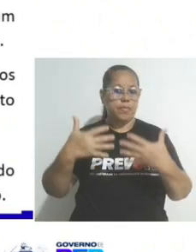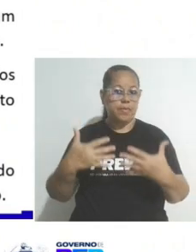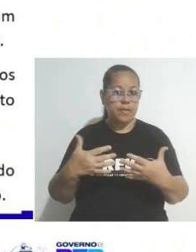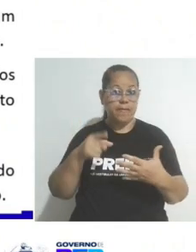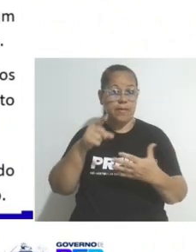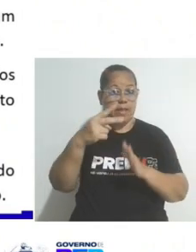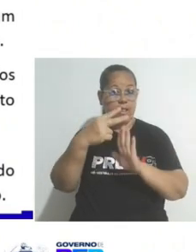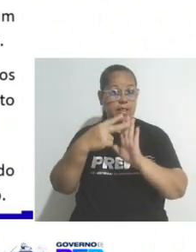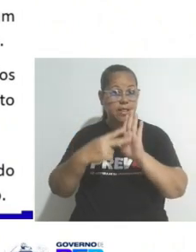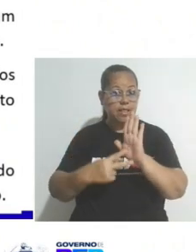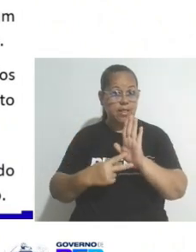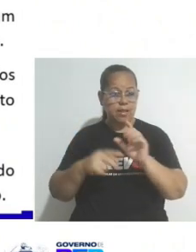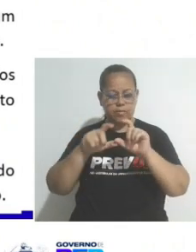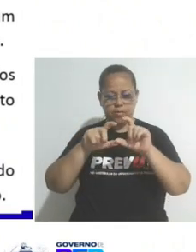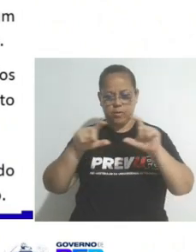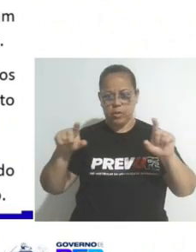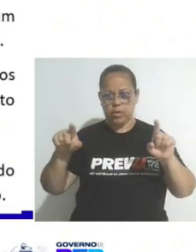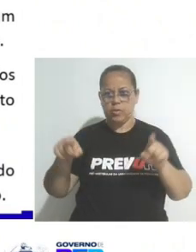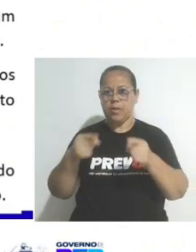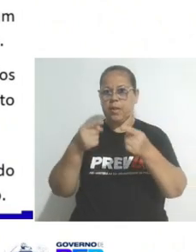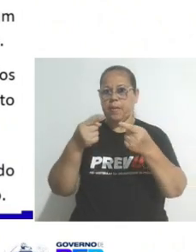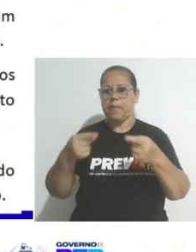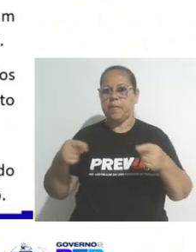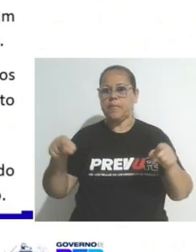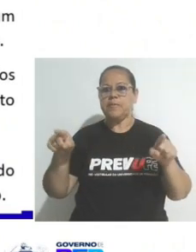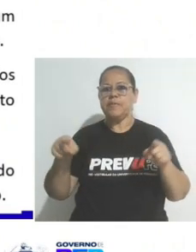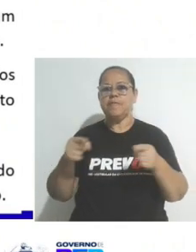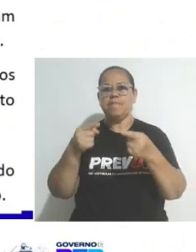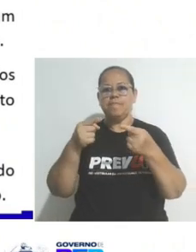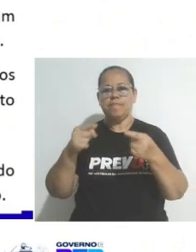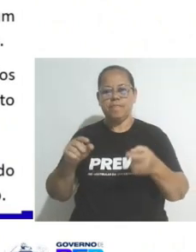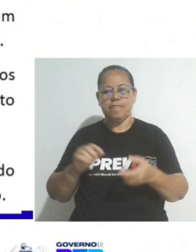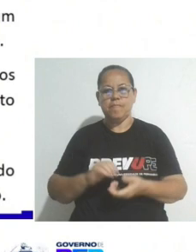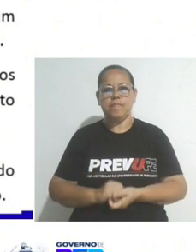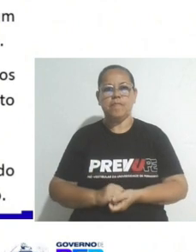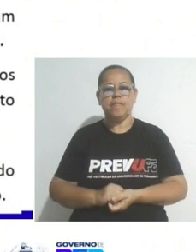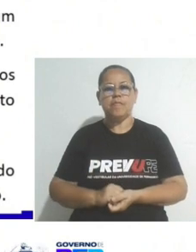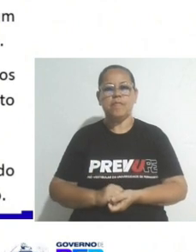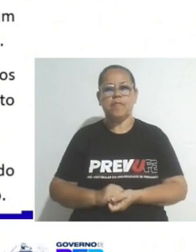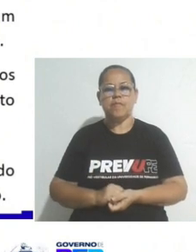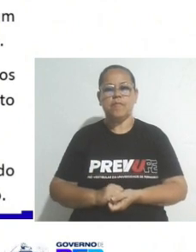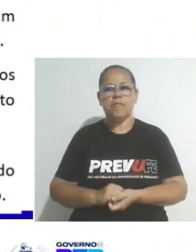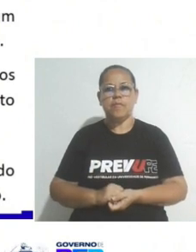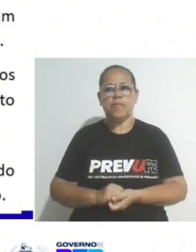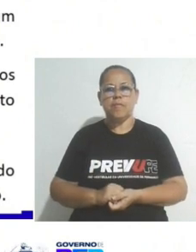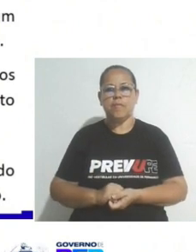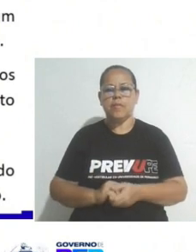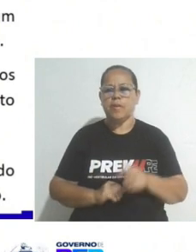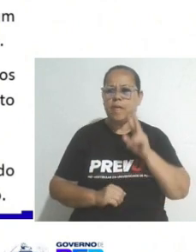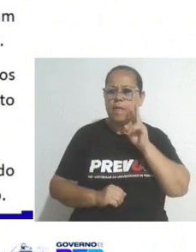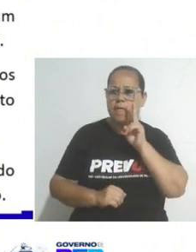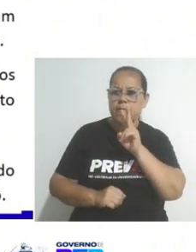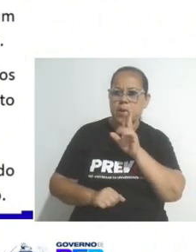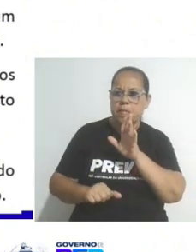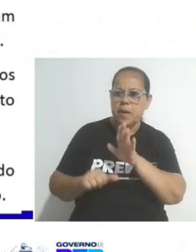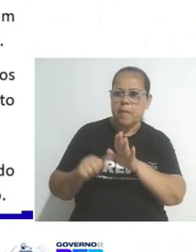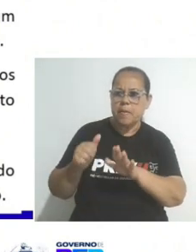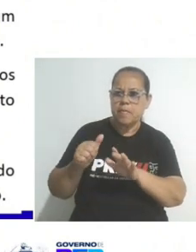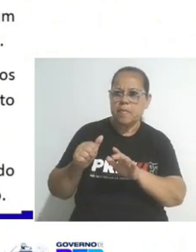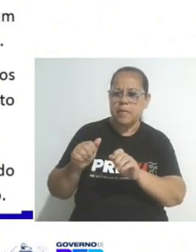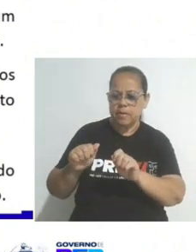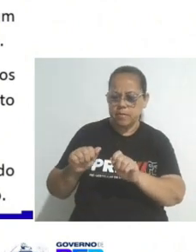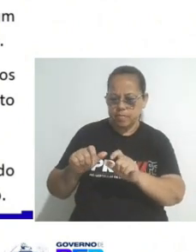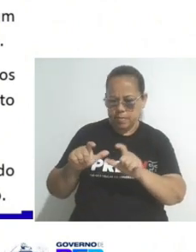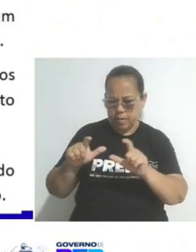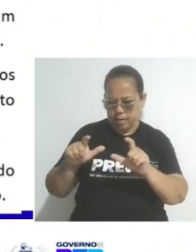leia o trecho da música a seguir quando se viu pela primeira vez na tela escura de